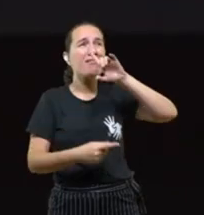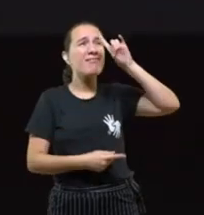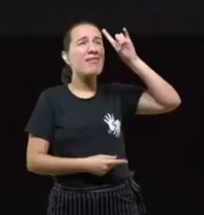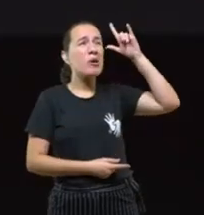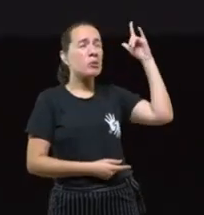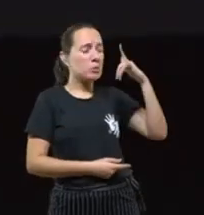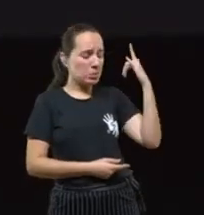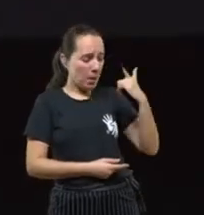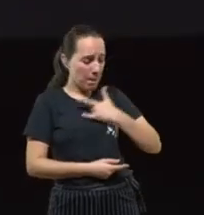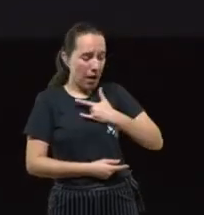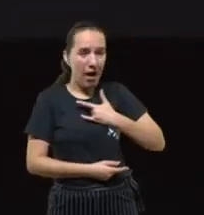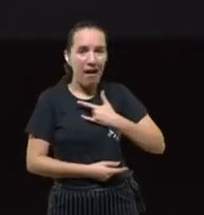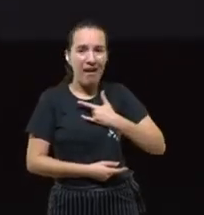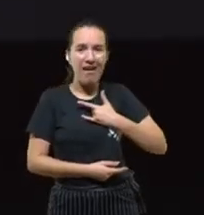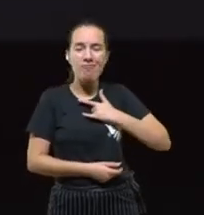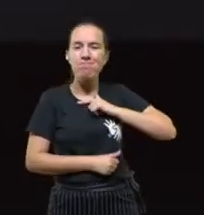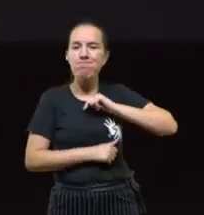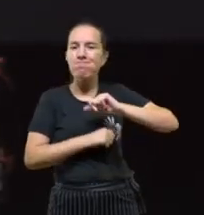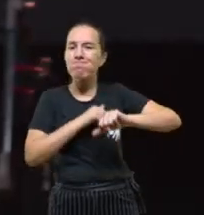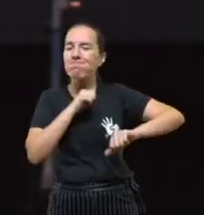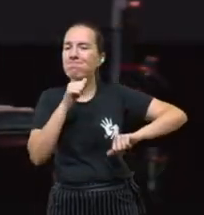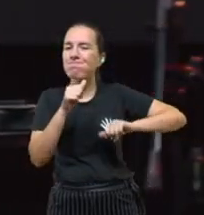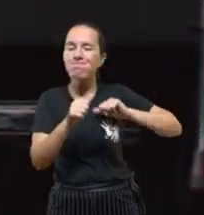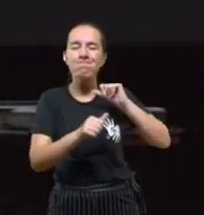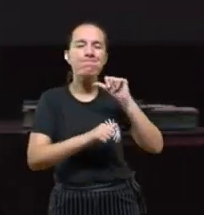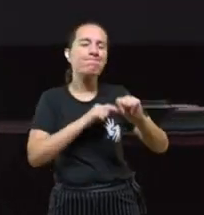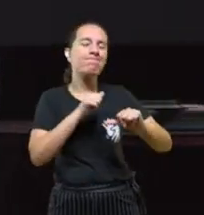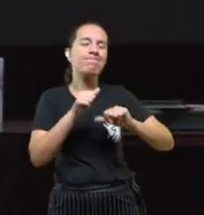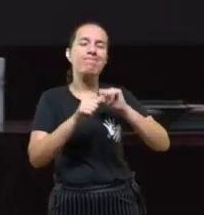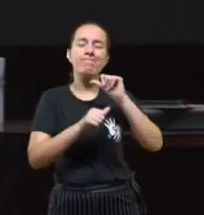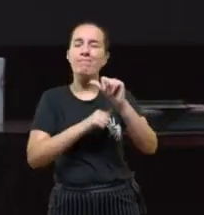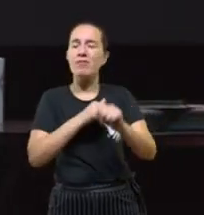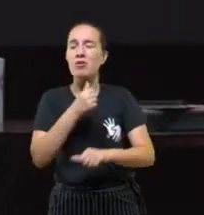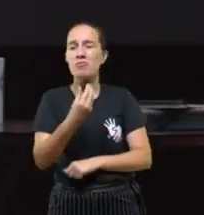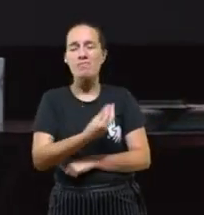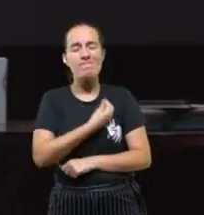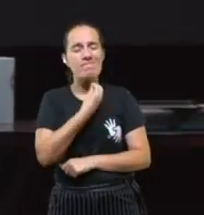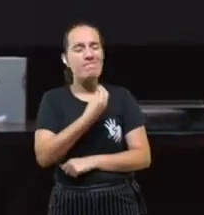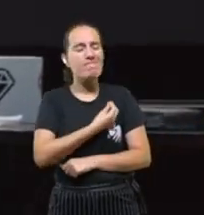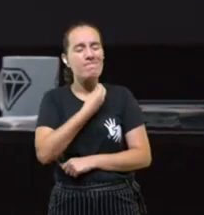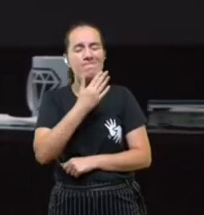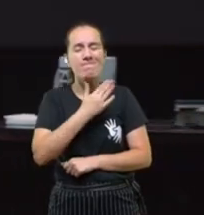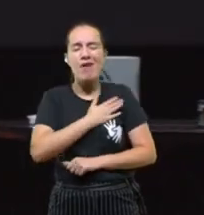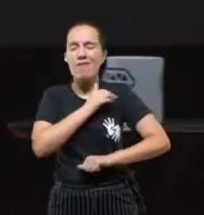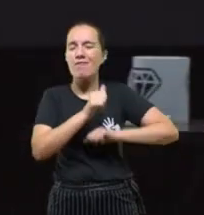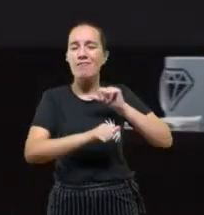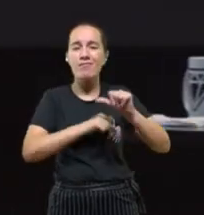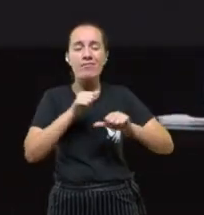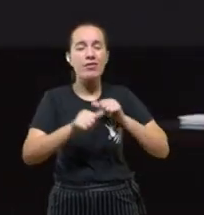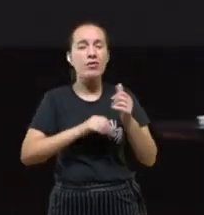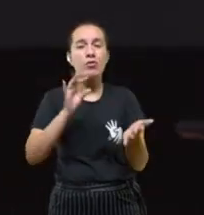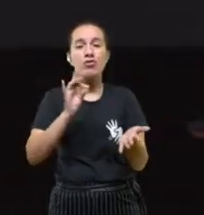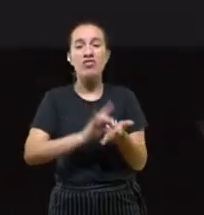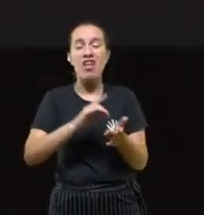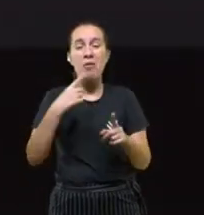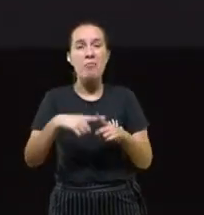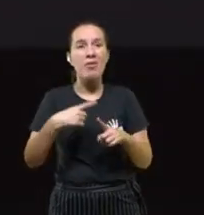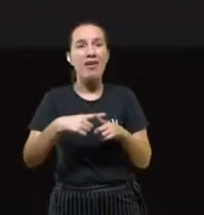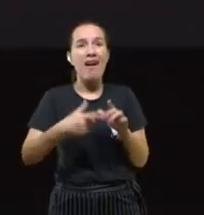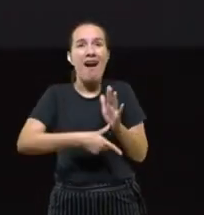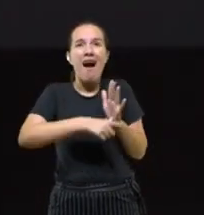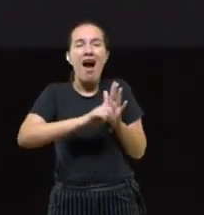vida. Porque eu nunca entendi no nível que eu entendi nos últimos